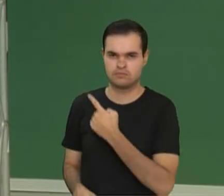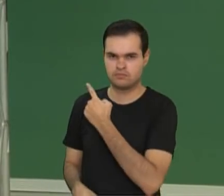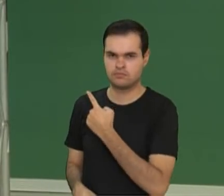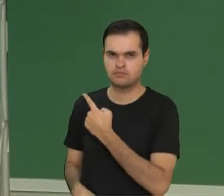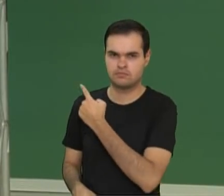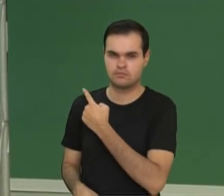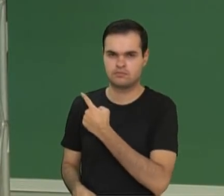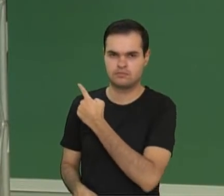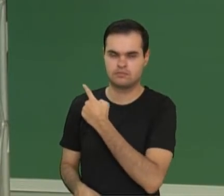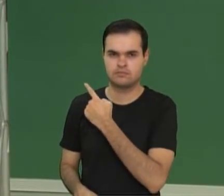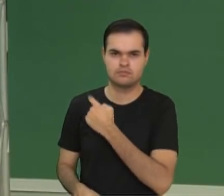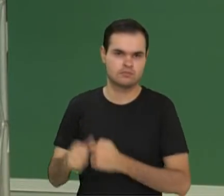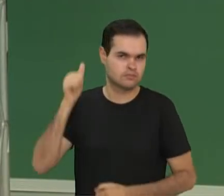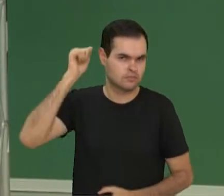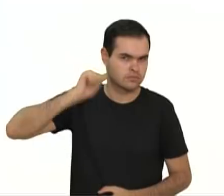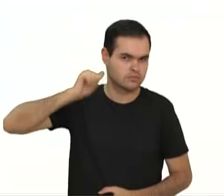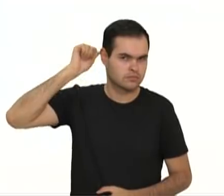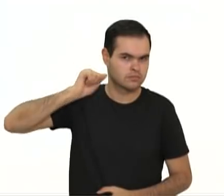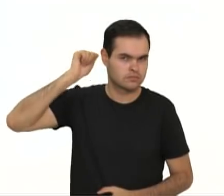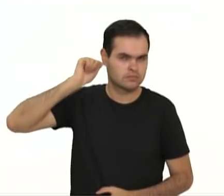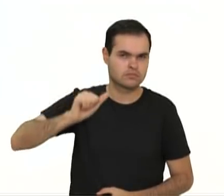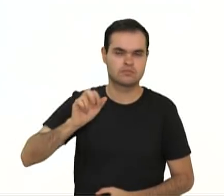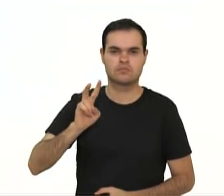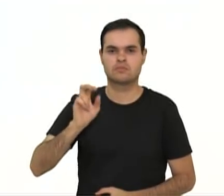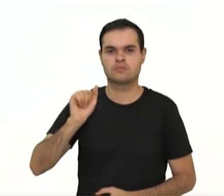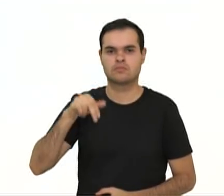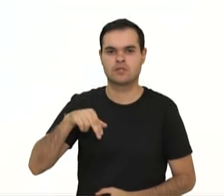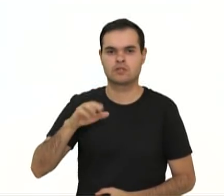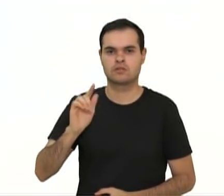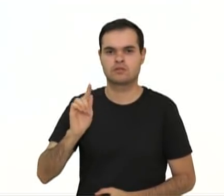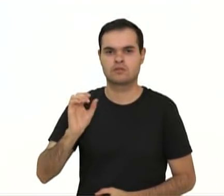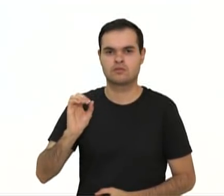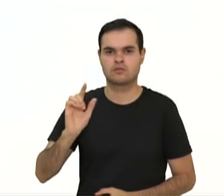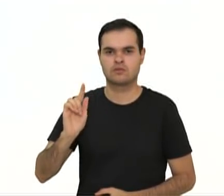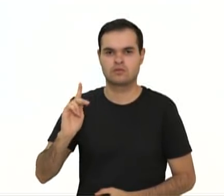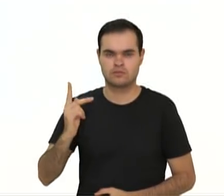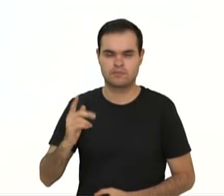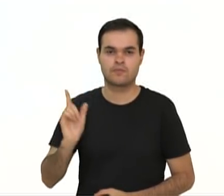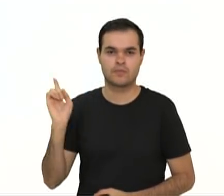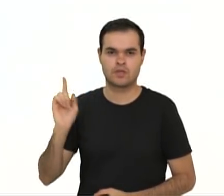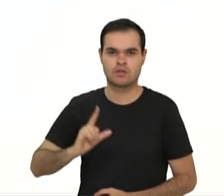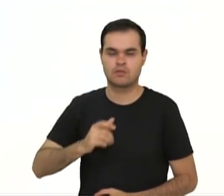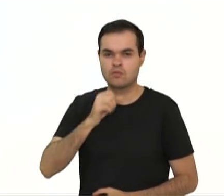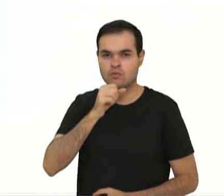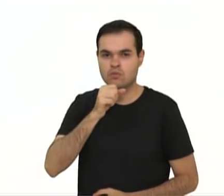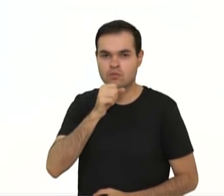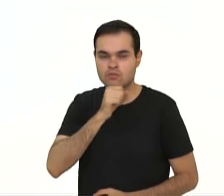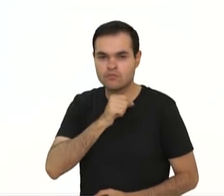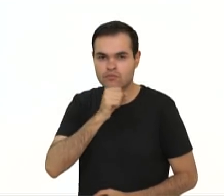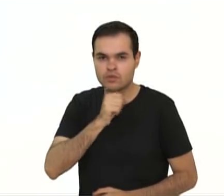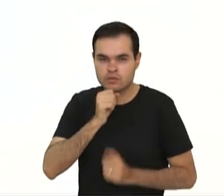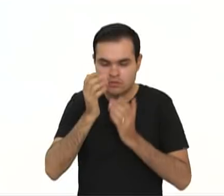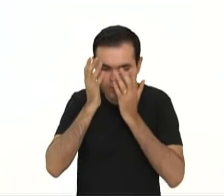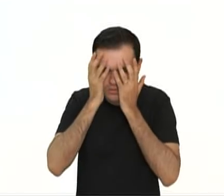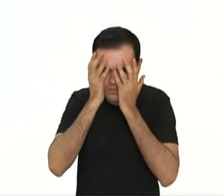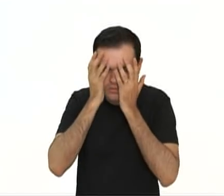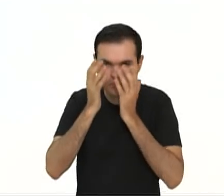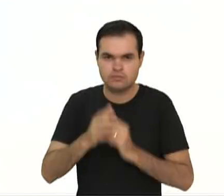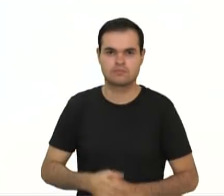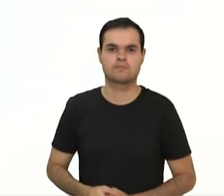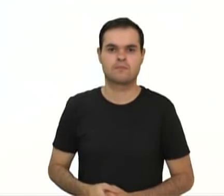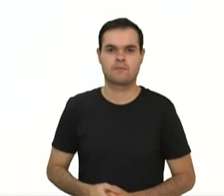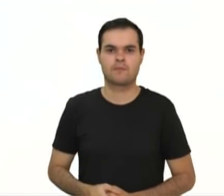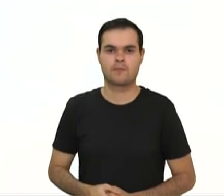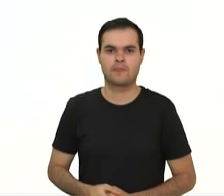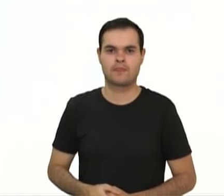quadro do Vicente Van Gogh. Homem Velho com a Cabeça em Suas Mãos, certo? O Van